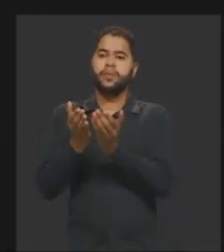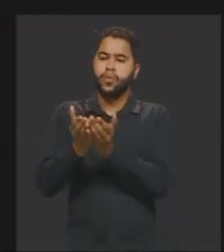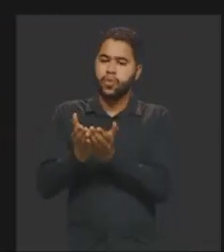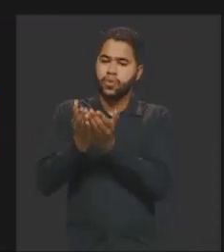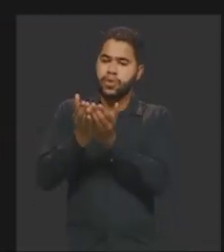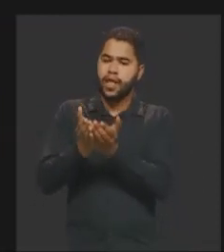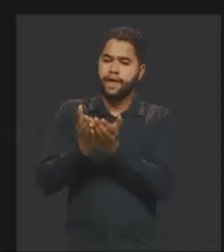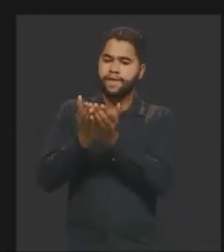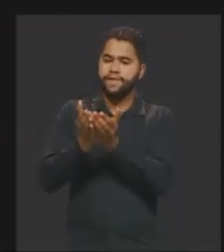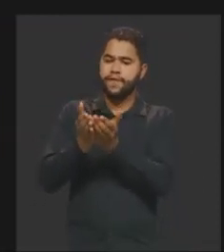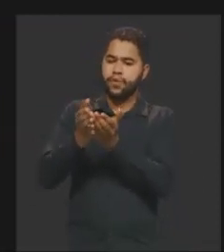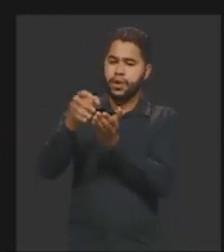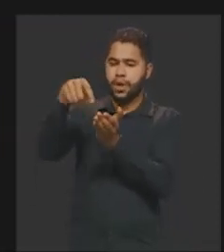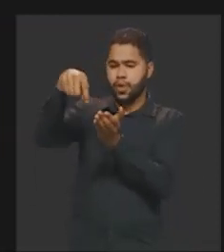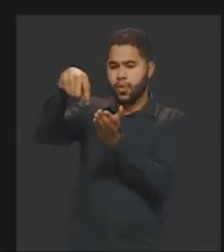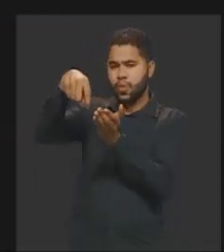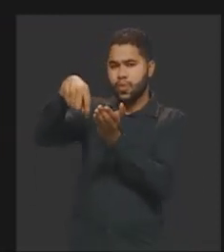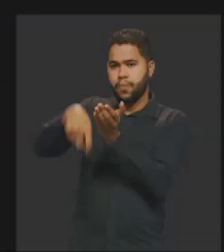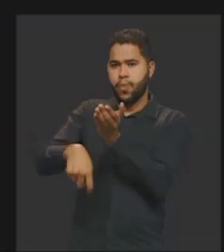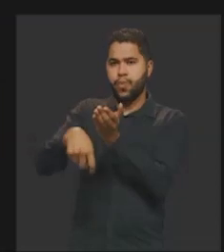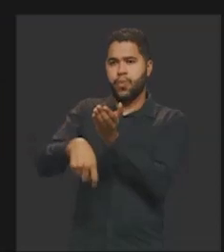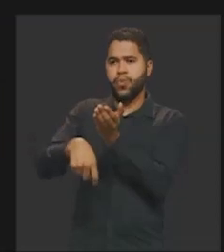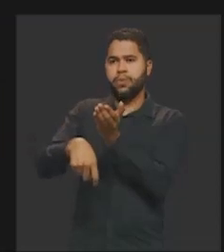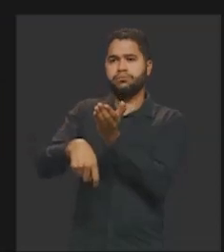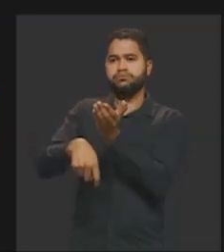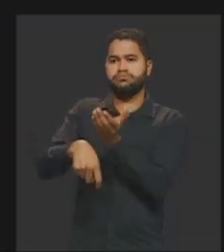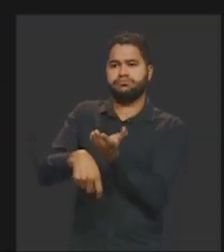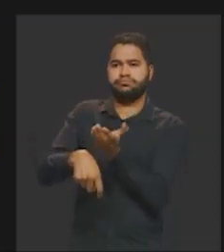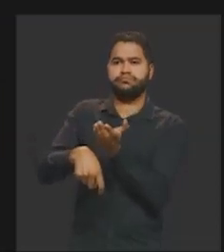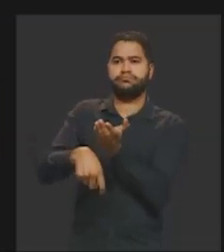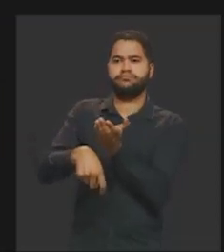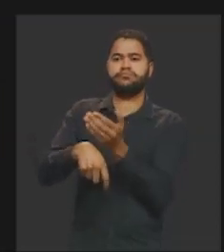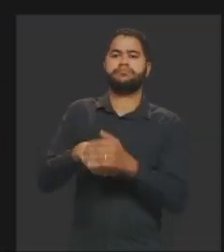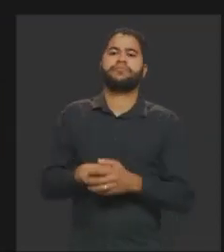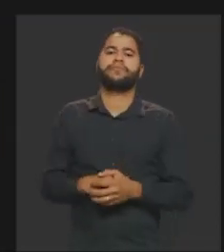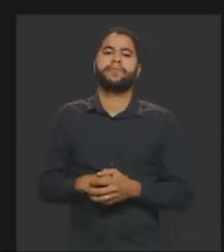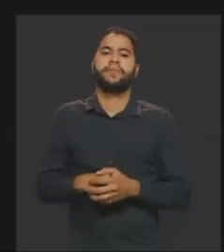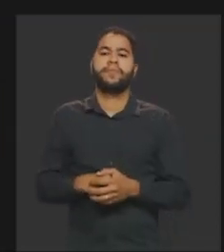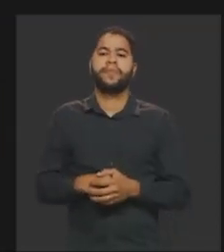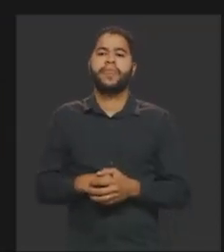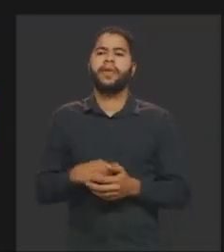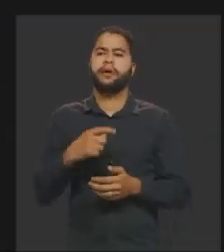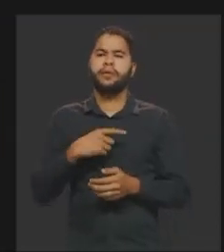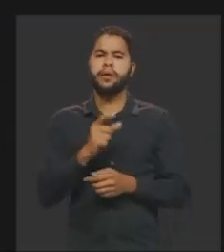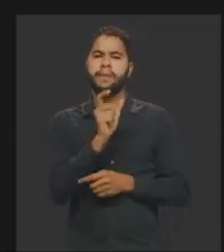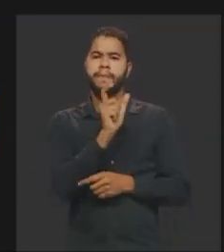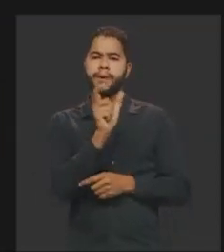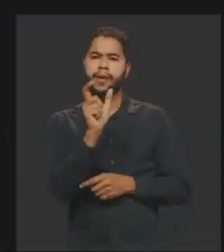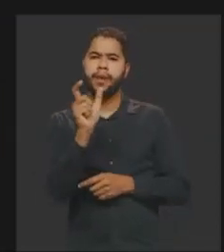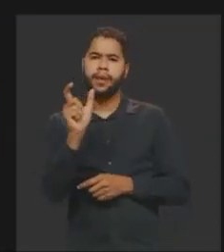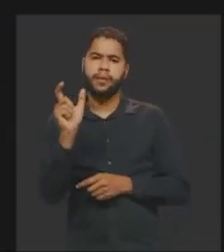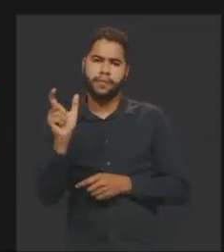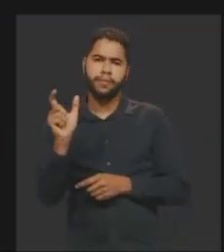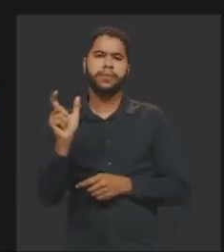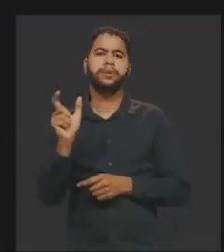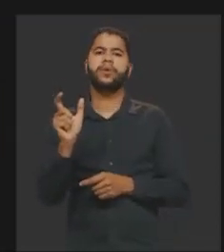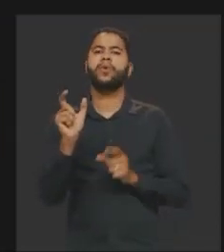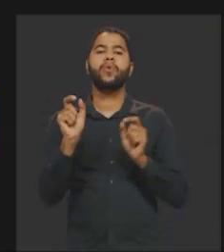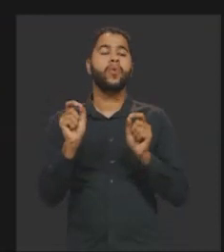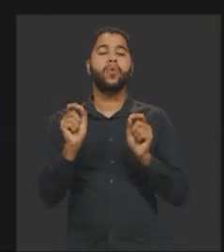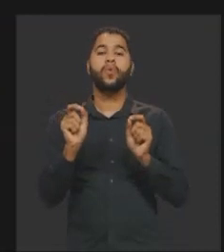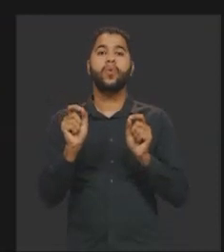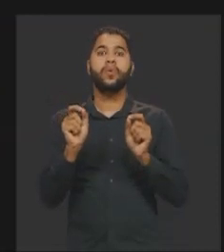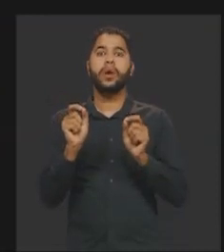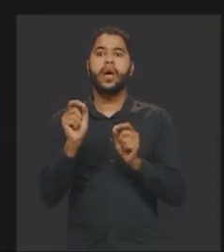ancorados. Então, você tem vocabulário aqui, boat, sun, crane, que é o guindaste. Então, tudo feito de uma